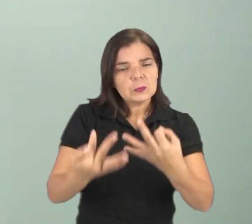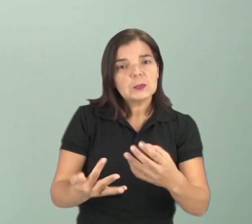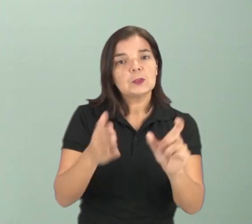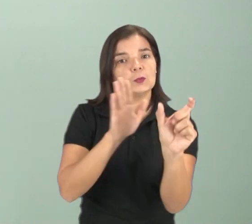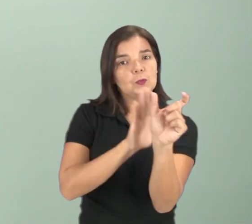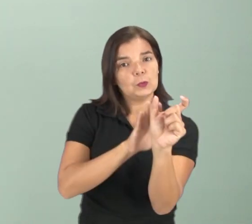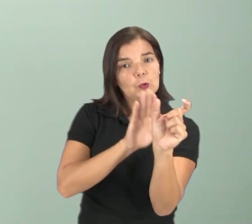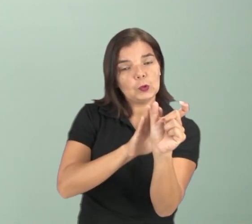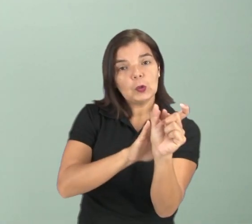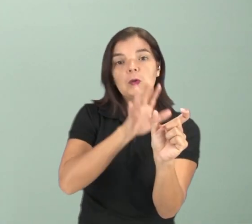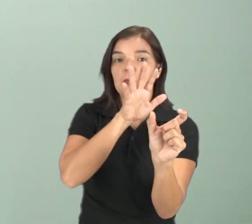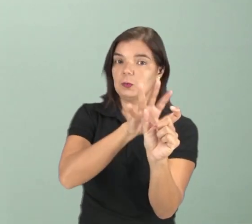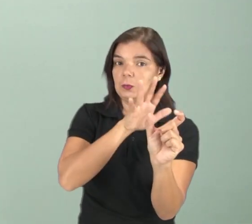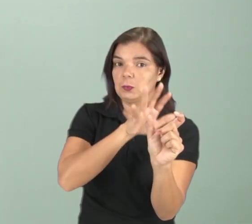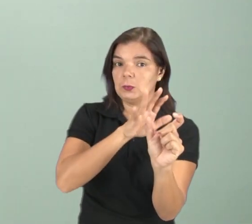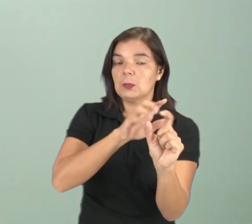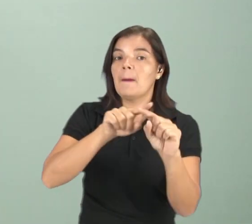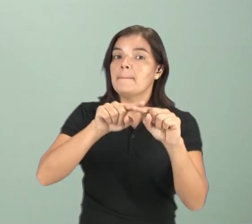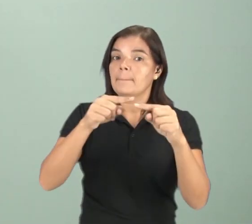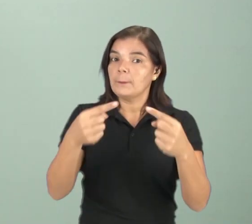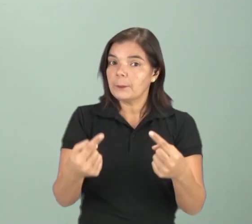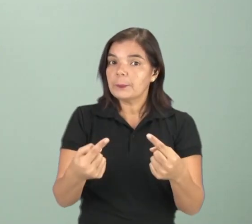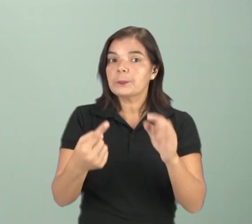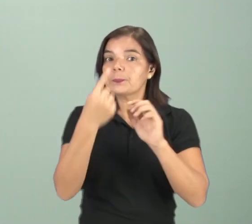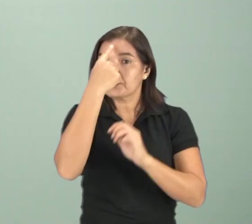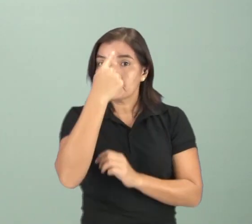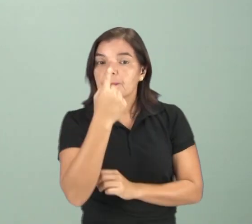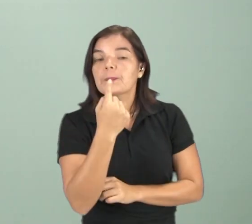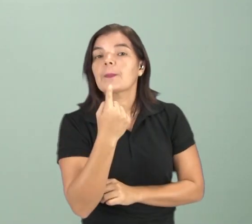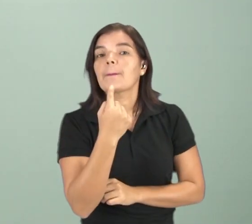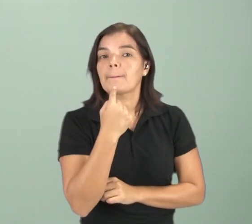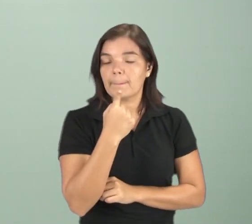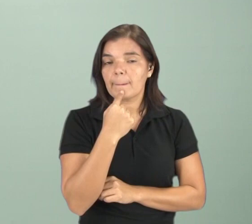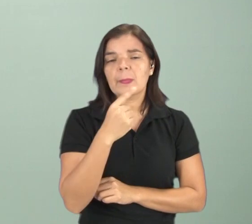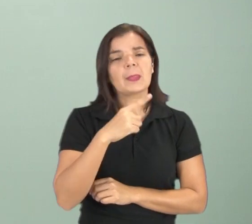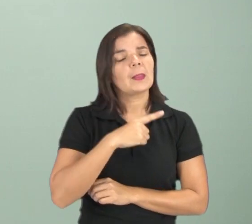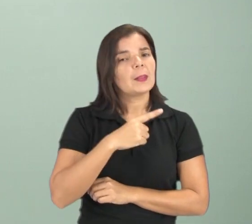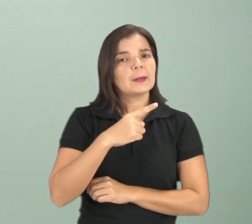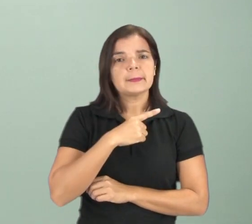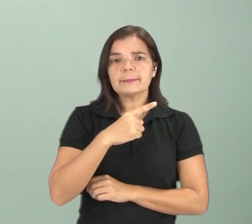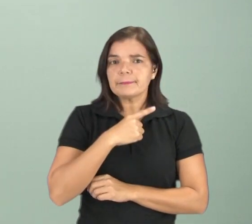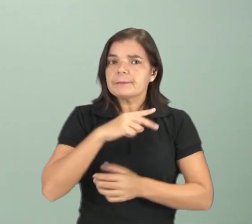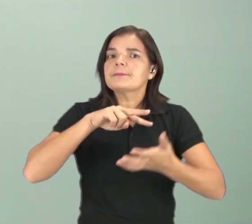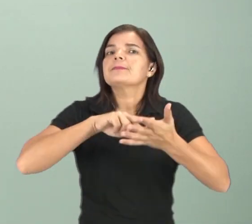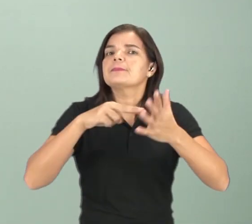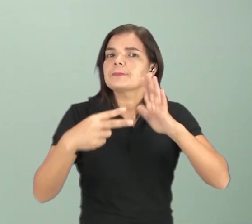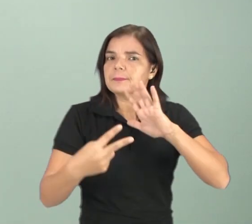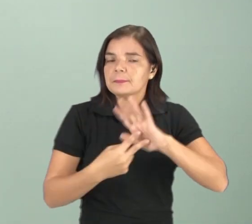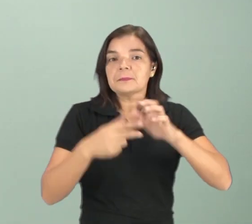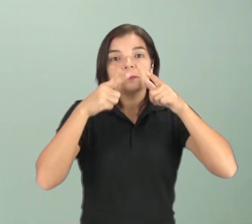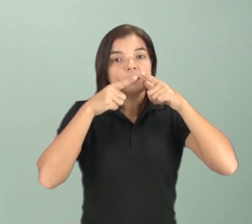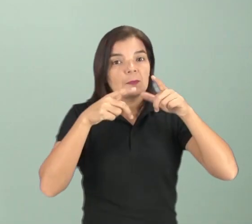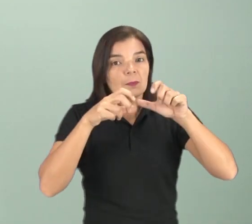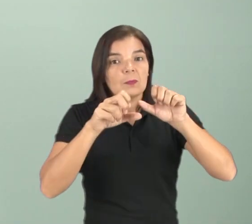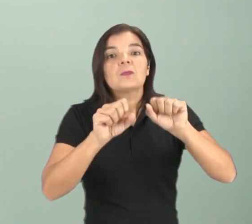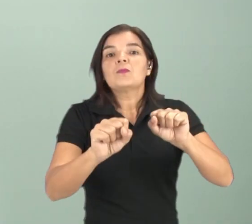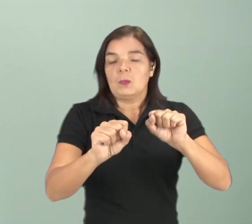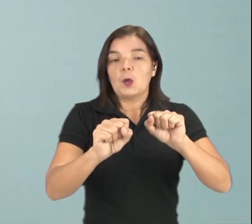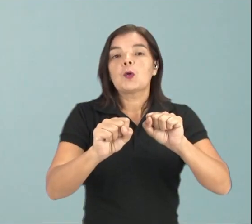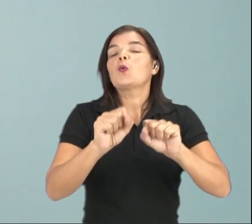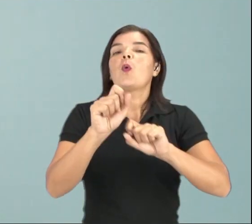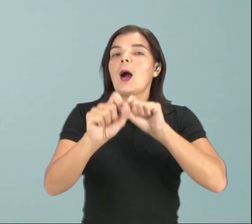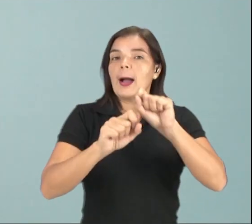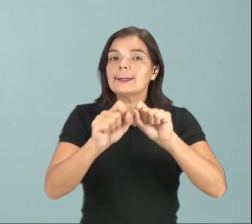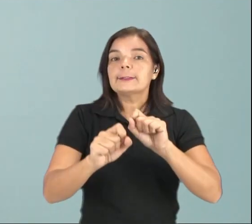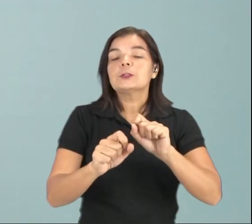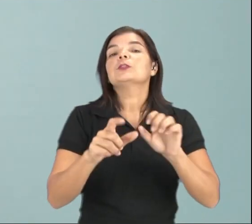de denotação e conotação, mas a imagem, ela tem todo um sentido. A linguagem verbal e a